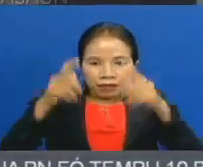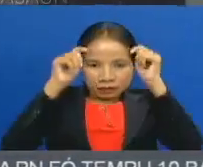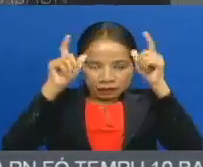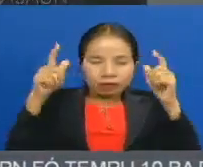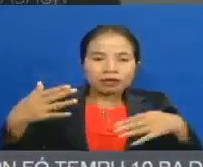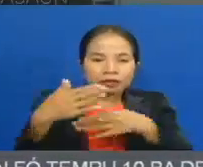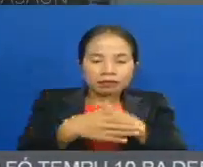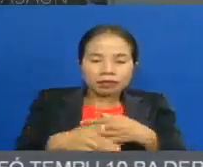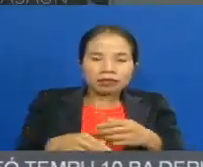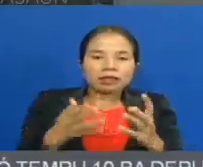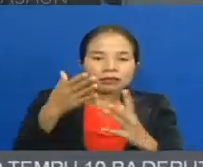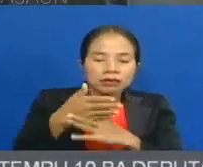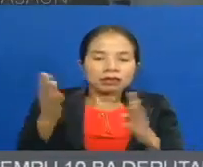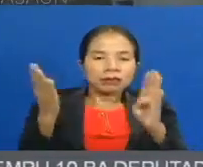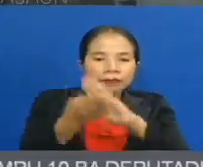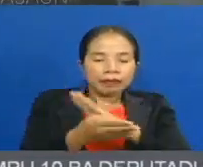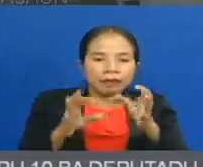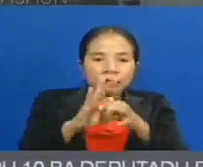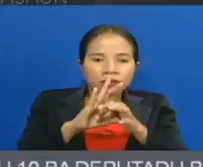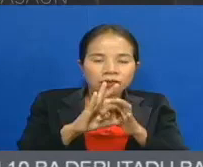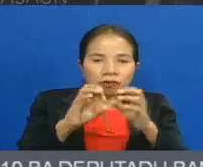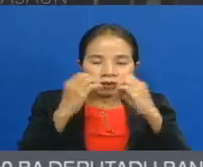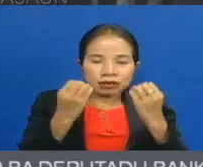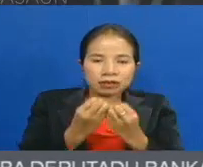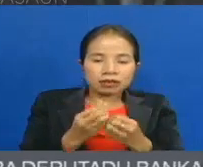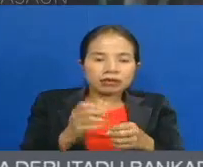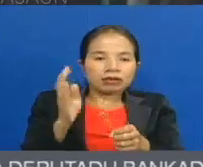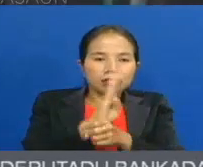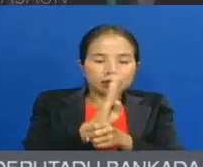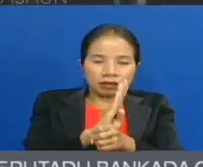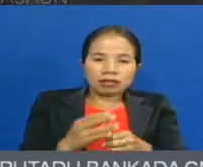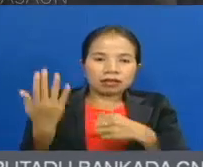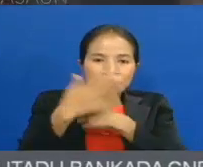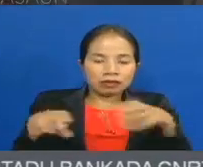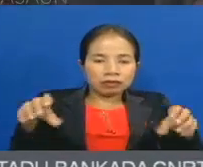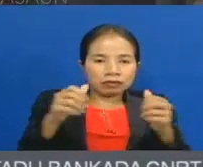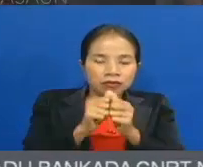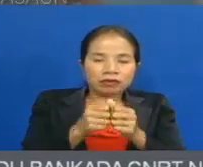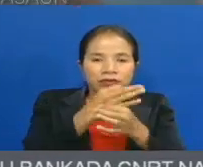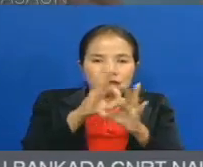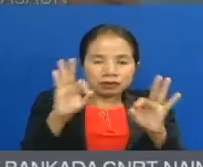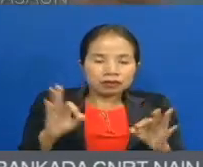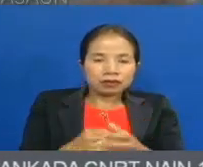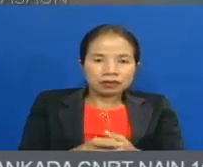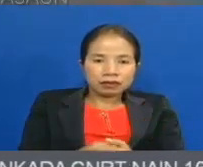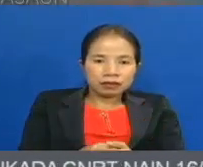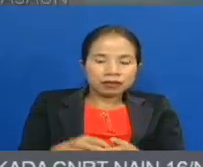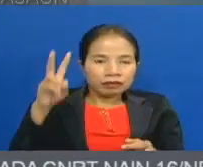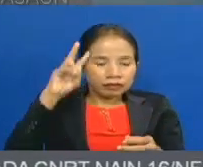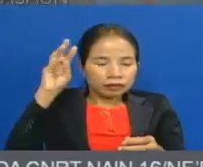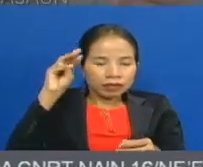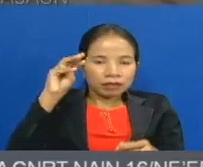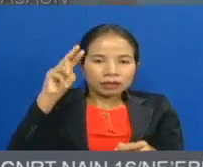Timor-Leste BESI com a ADEREBA, Organização Mundial Comércio, tampa negociação bilateral quase finalizou. Vice-ministro